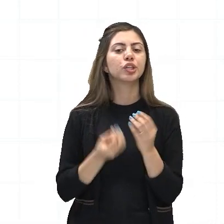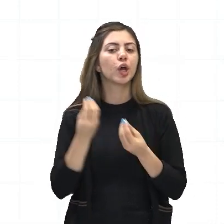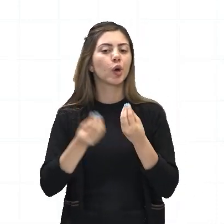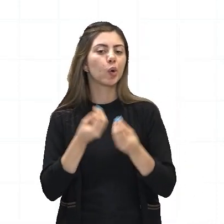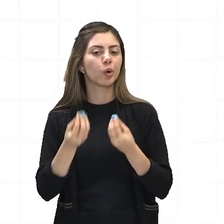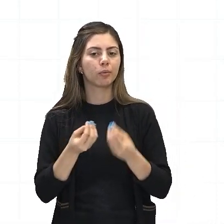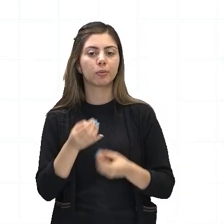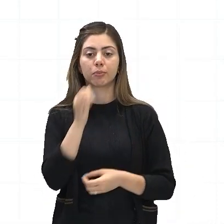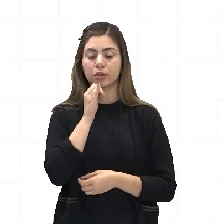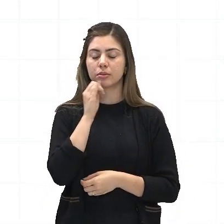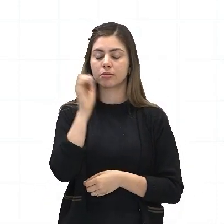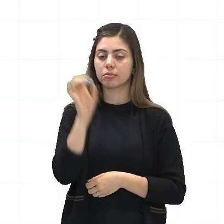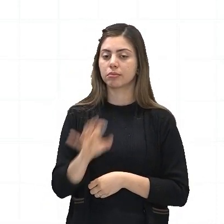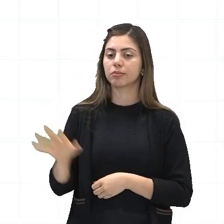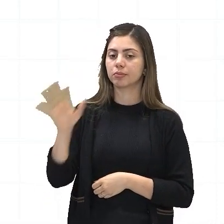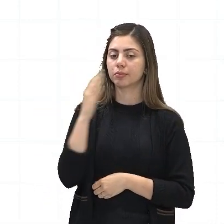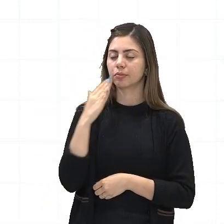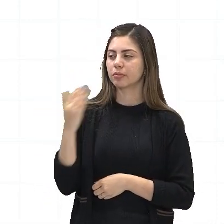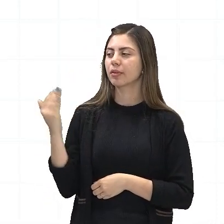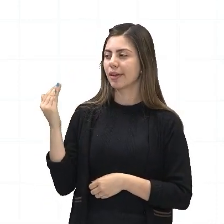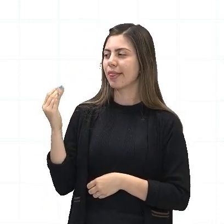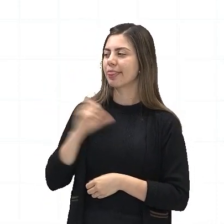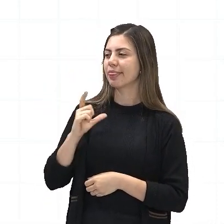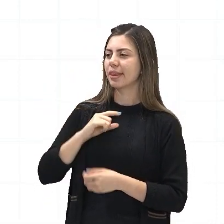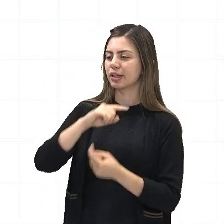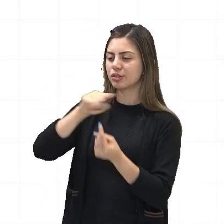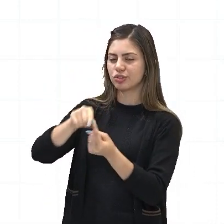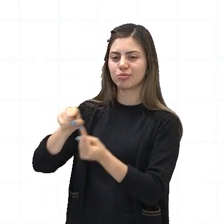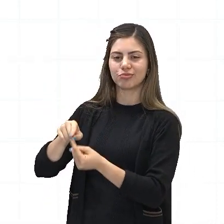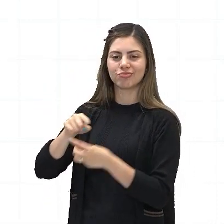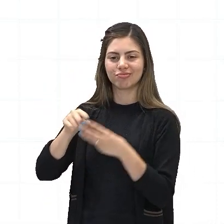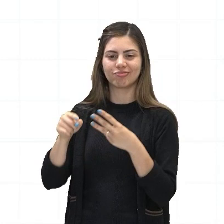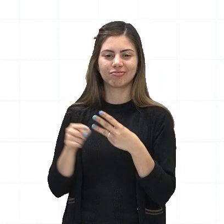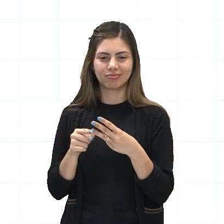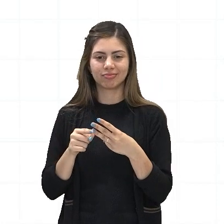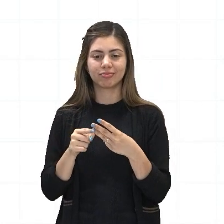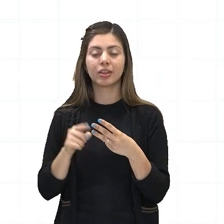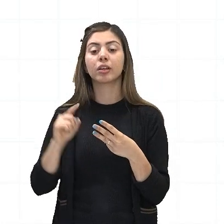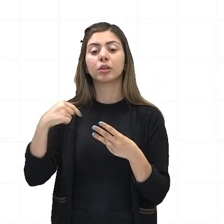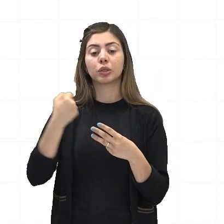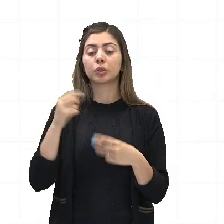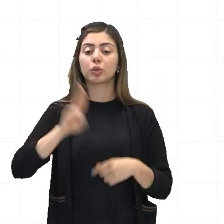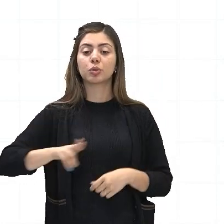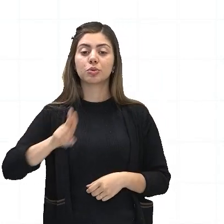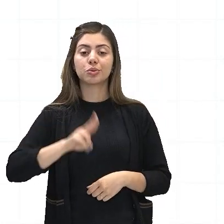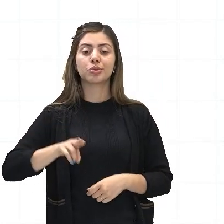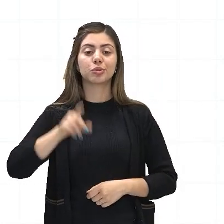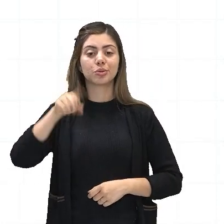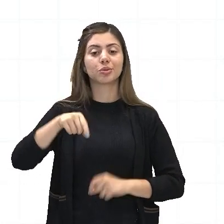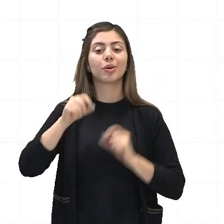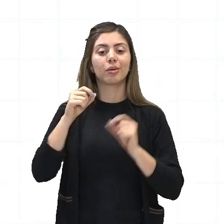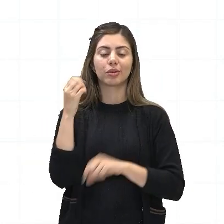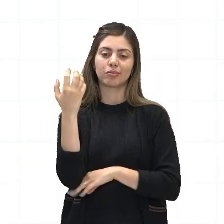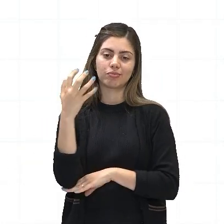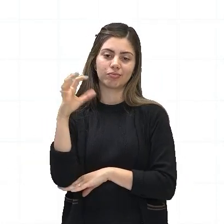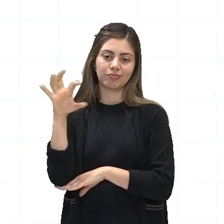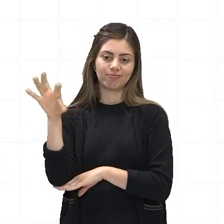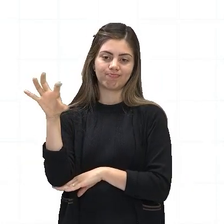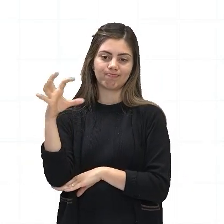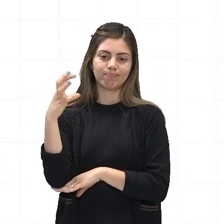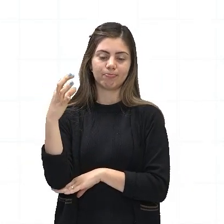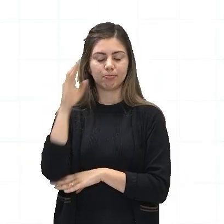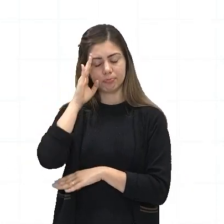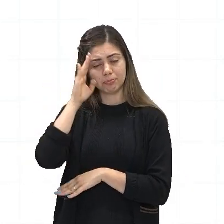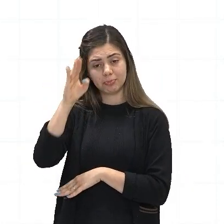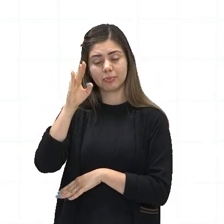aparelhos distintos, né? Temos diversos tipos ali, como esse que é o mais utilizado aí embaixo, que é o ventilador, né? Principalmente para quem vive